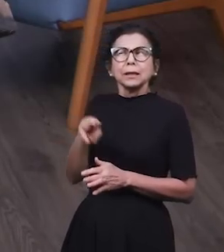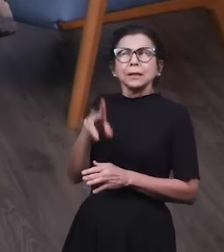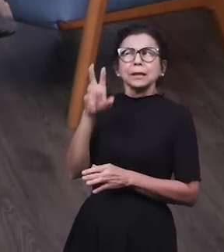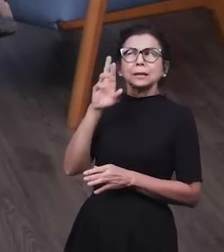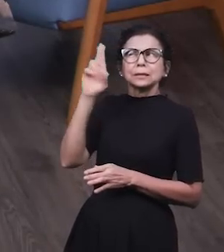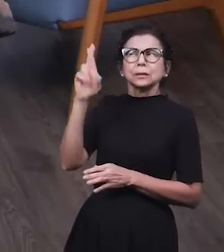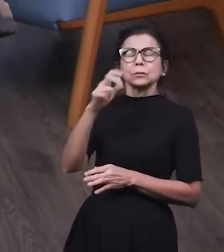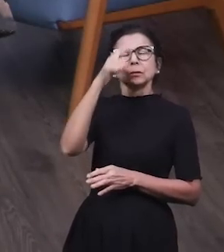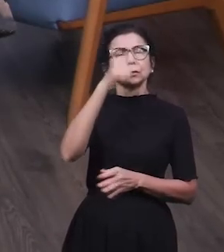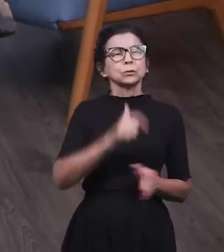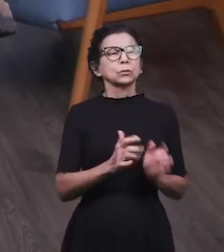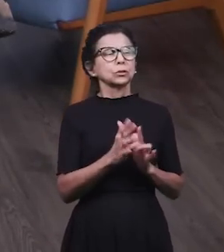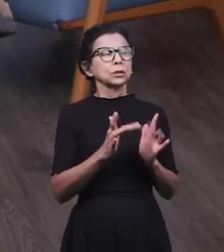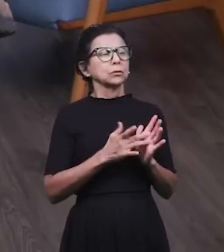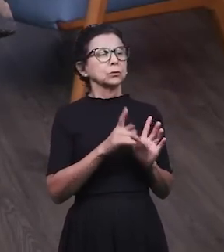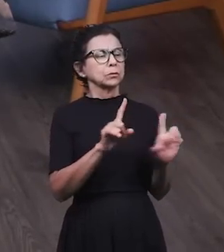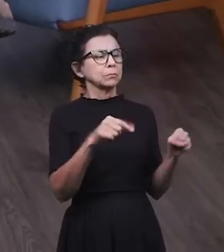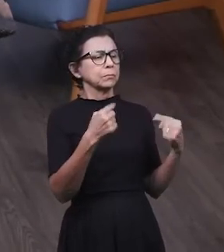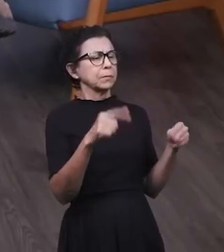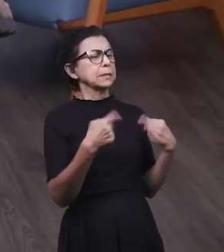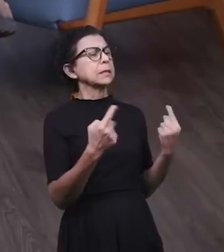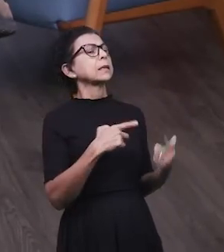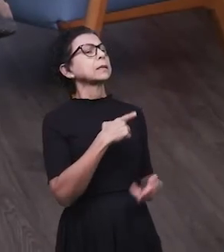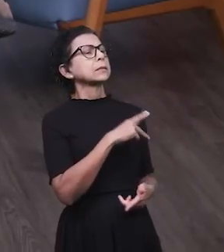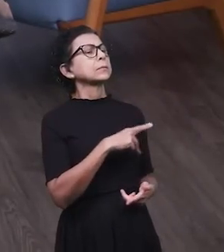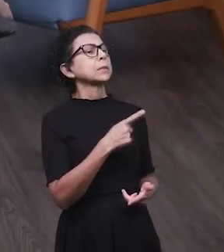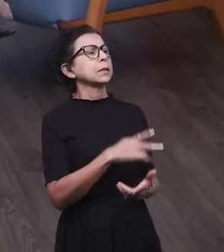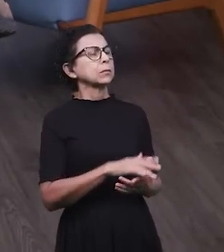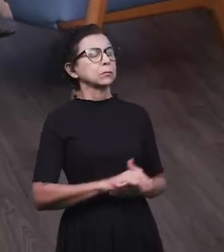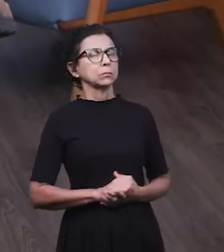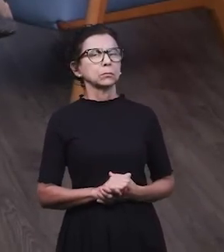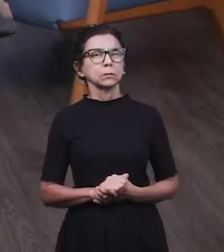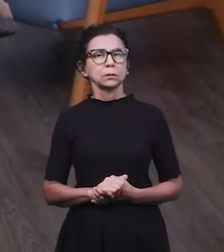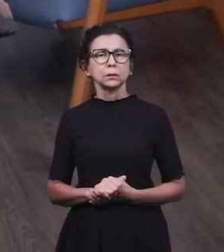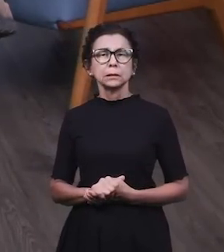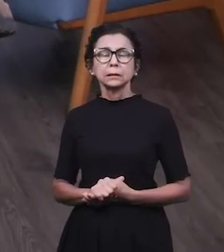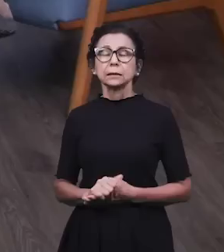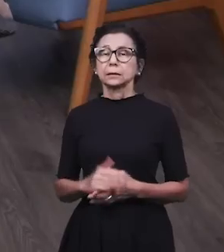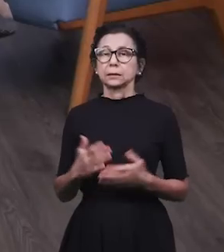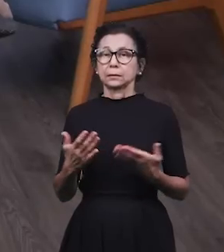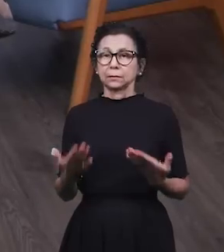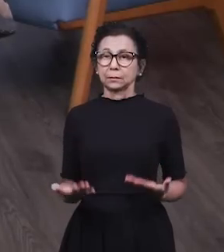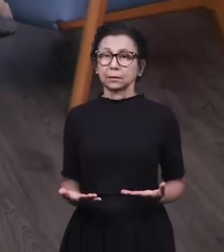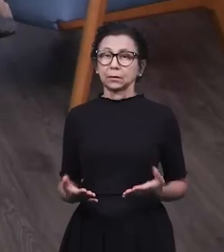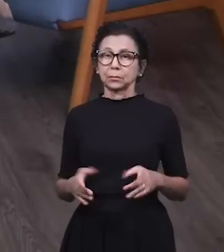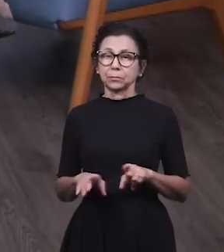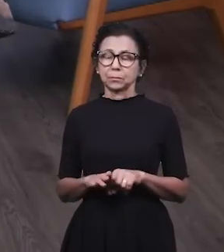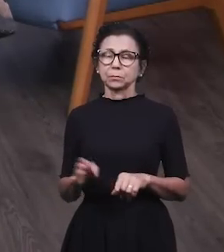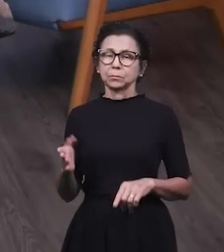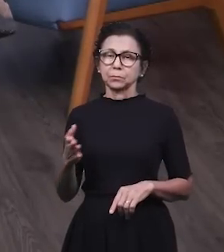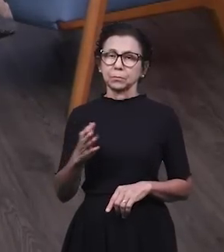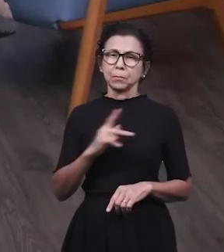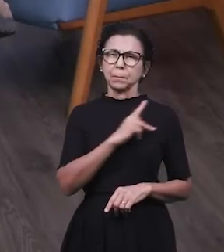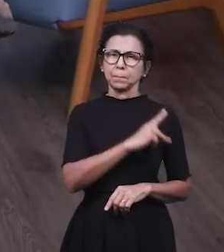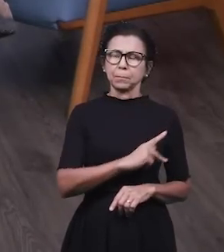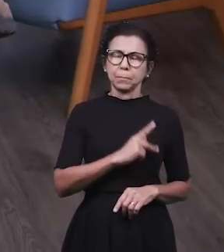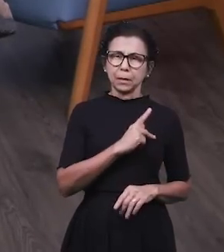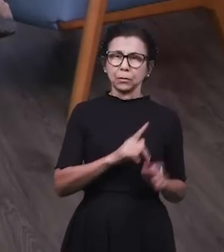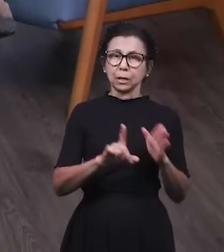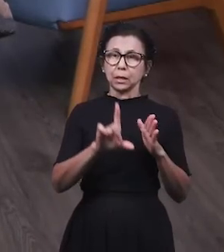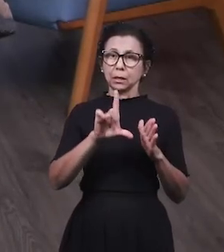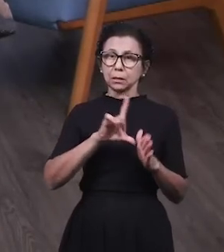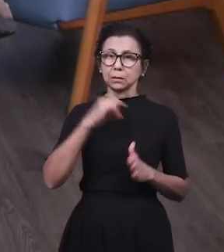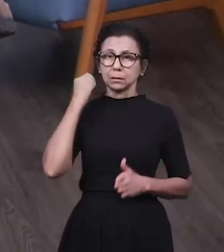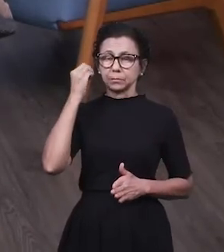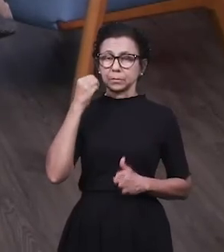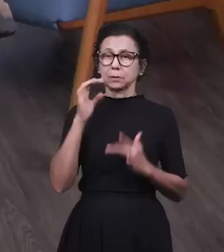estavam afrontando a lei. Então, ele perseguia pessoas na mente